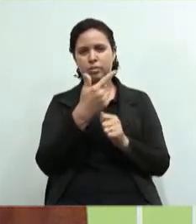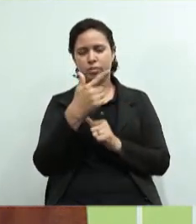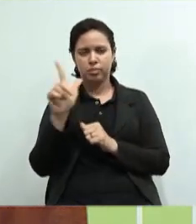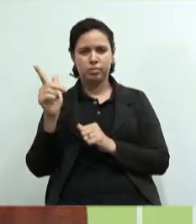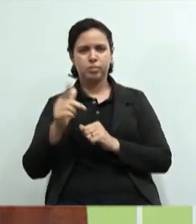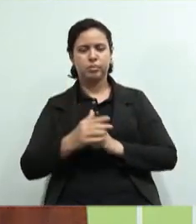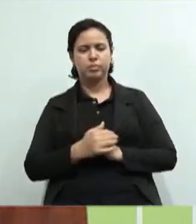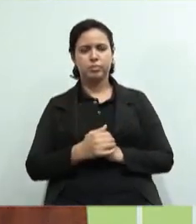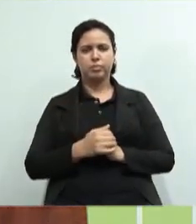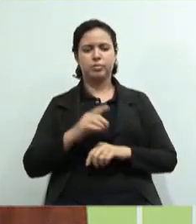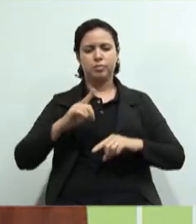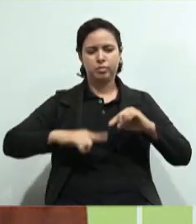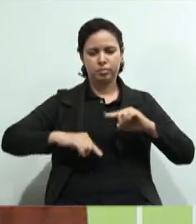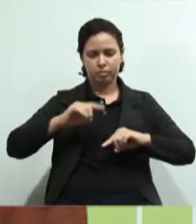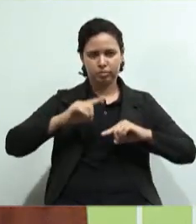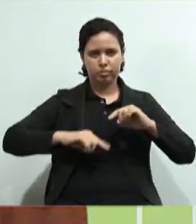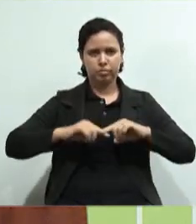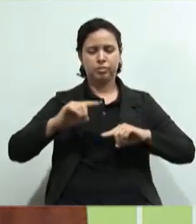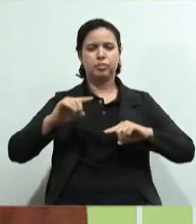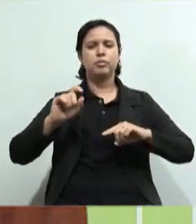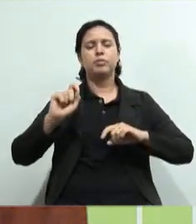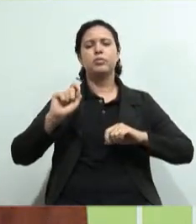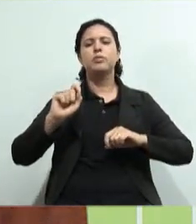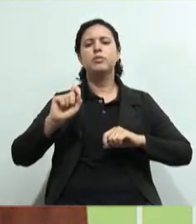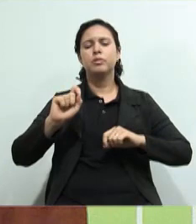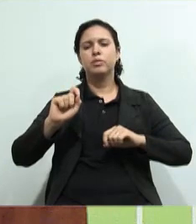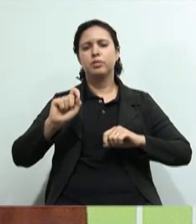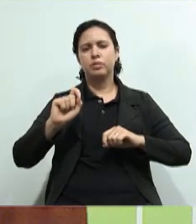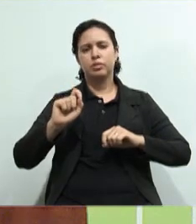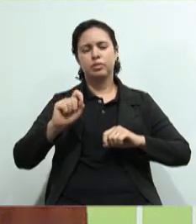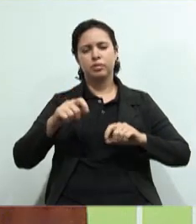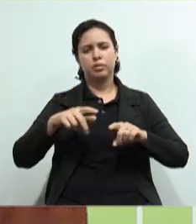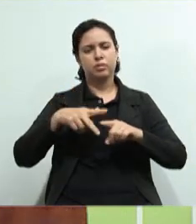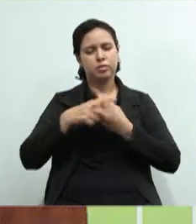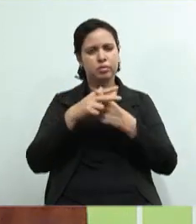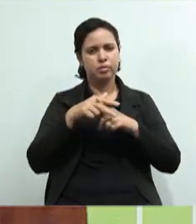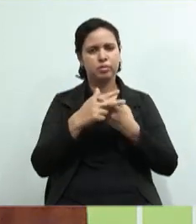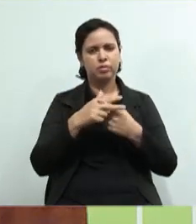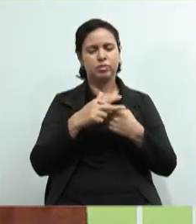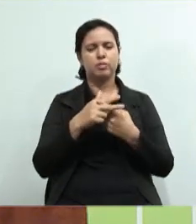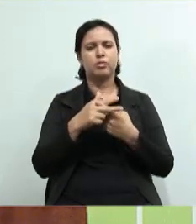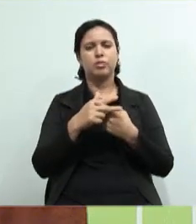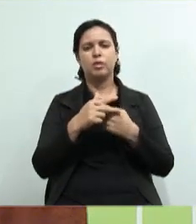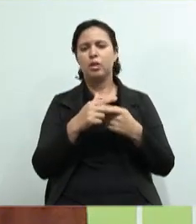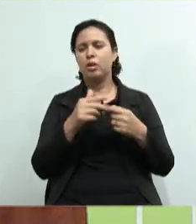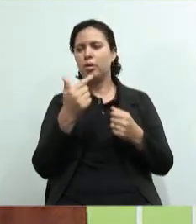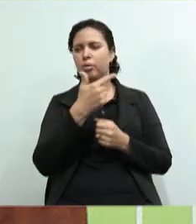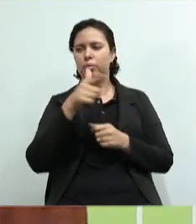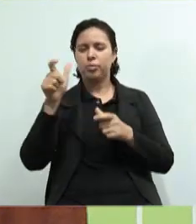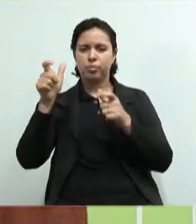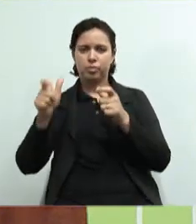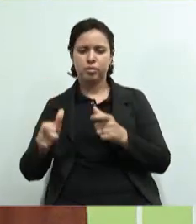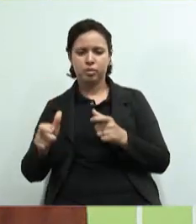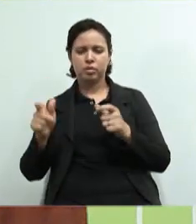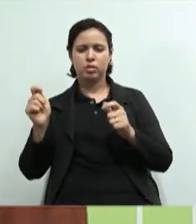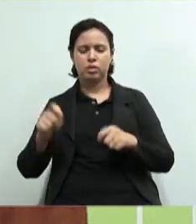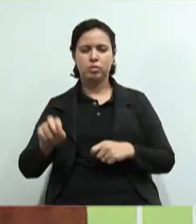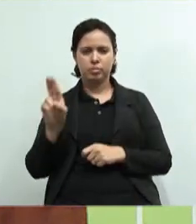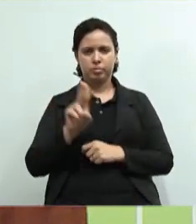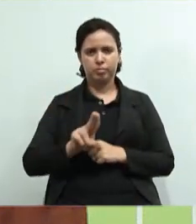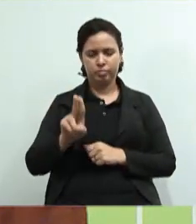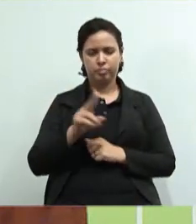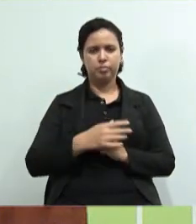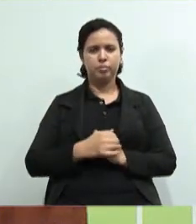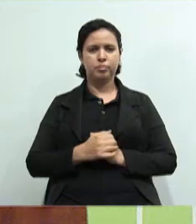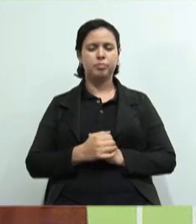objeto, aquele instrumento, aquele material, poderia estar num outro local onde seria mais